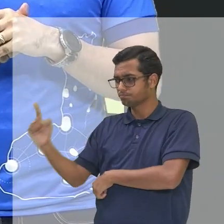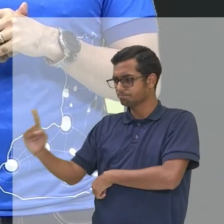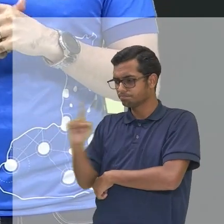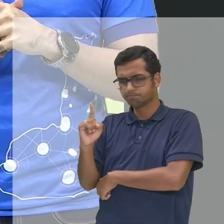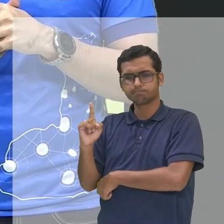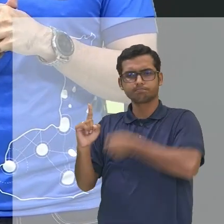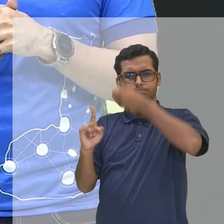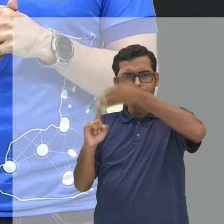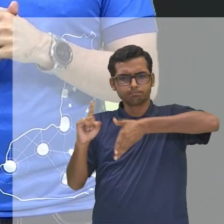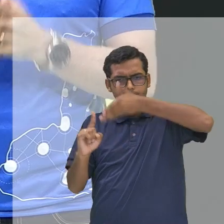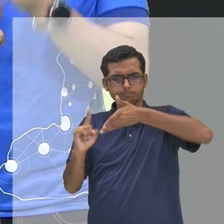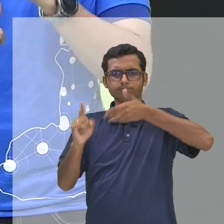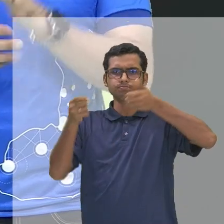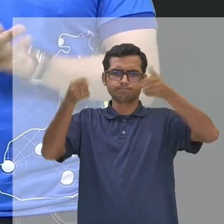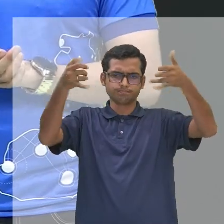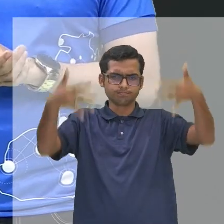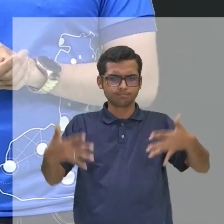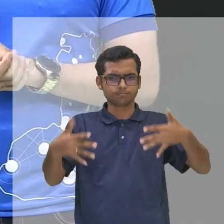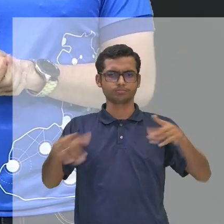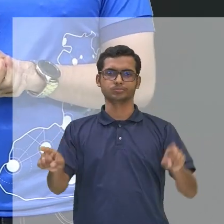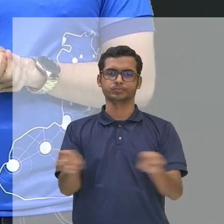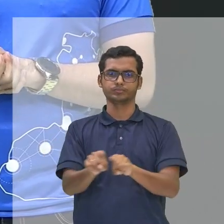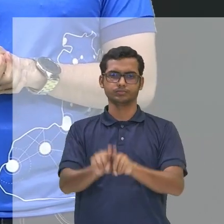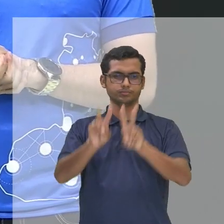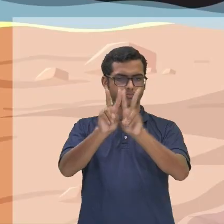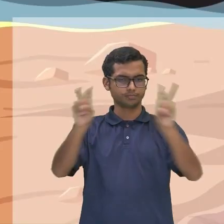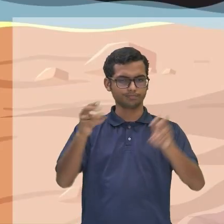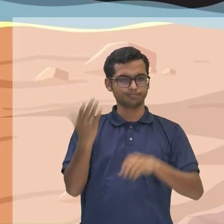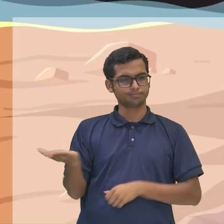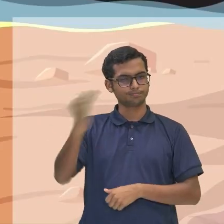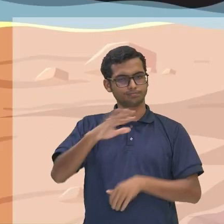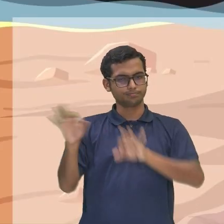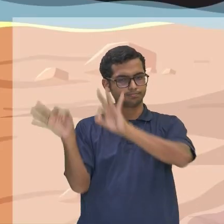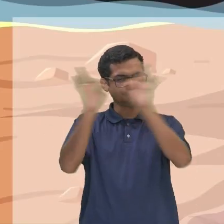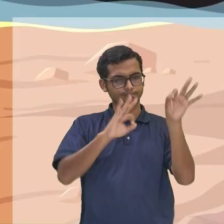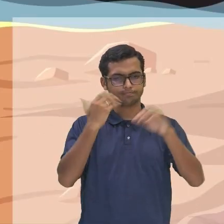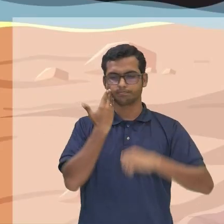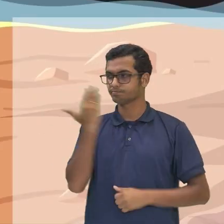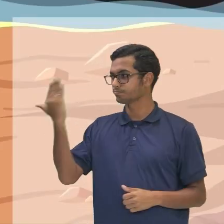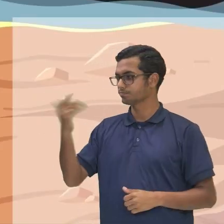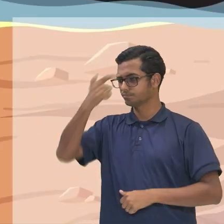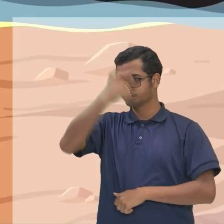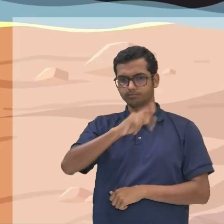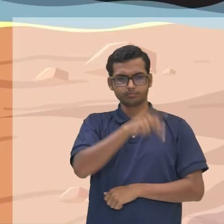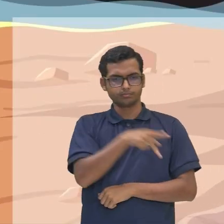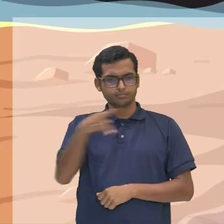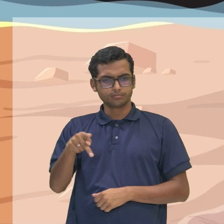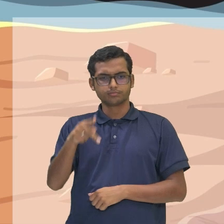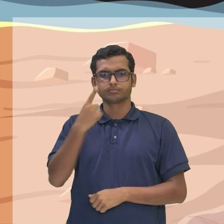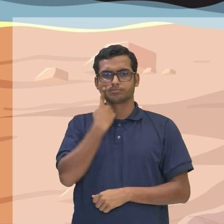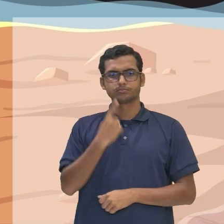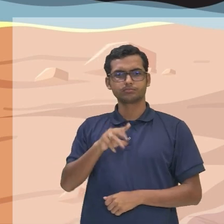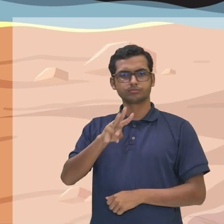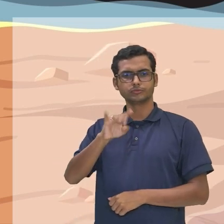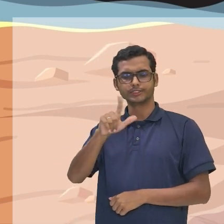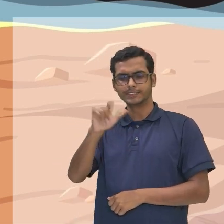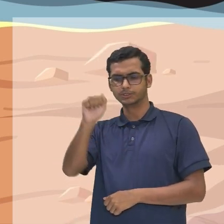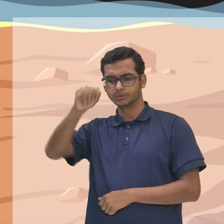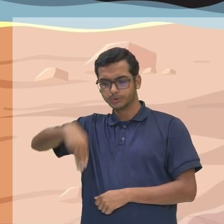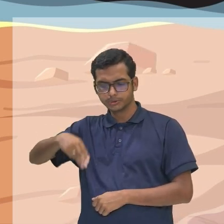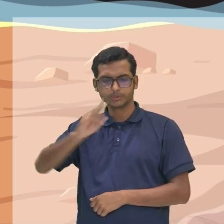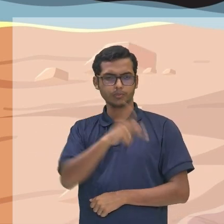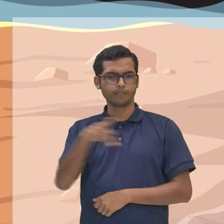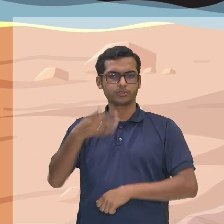mais sobre isso. Então, dê uma olhada. Olá pessoal, eu sou o professor William Costa, sou professor de Física aqui do Centro de